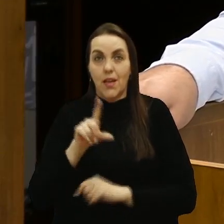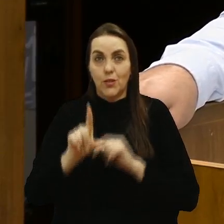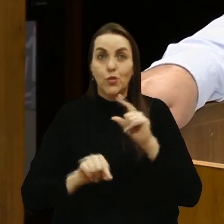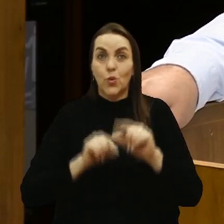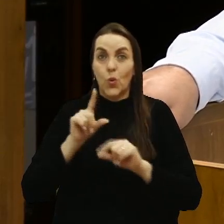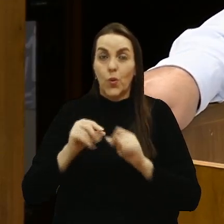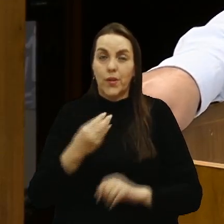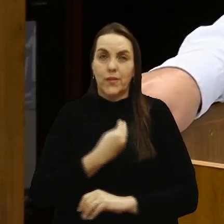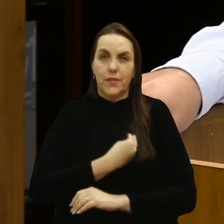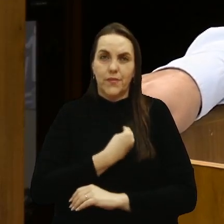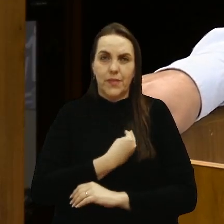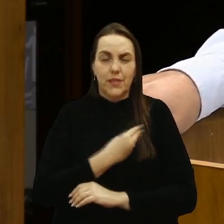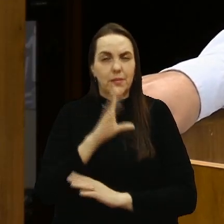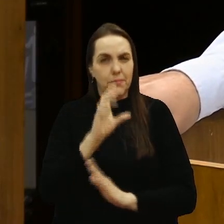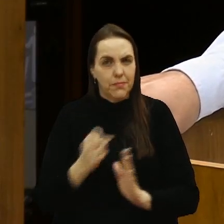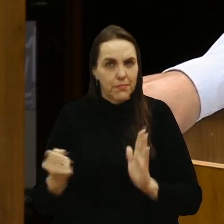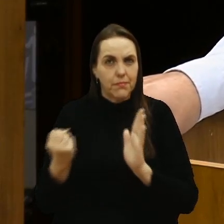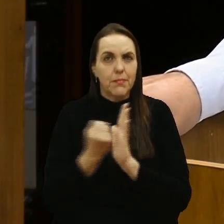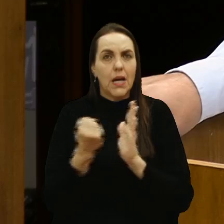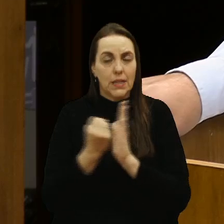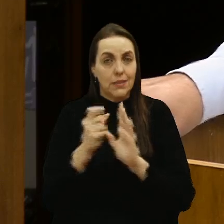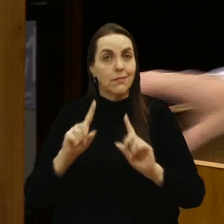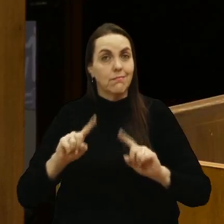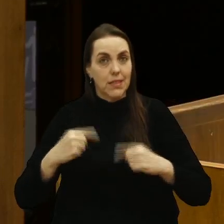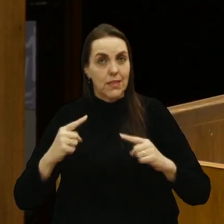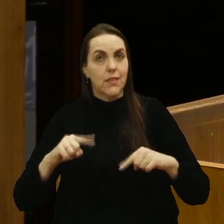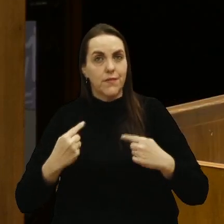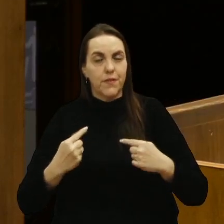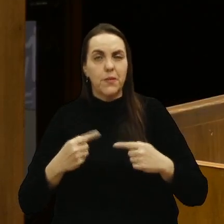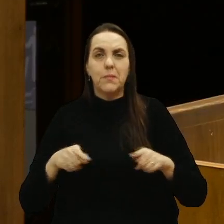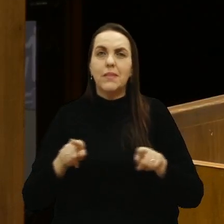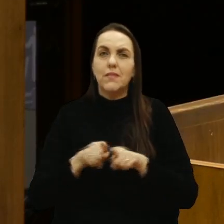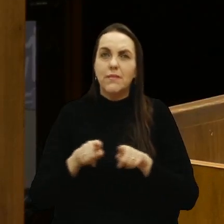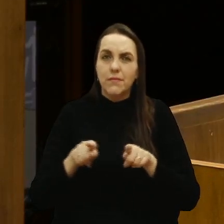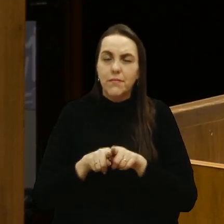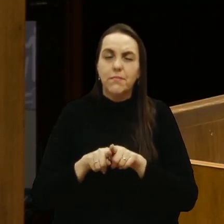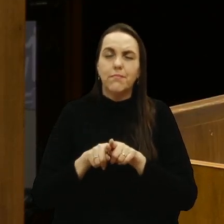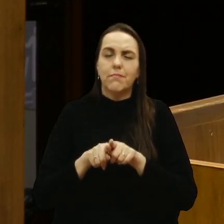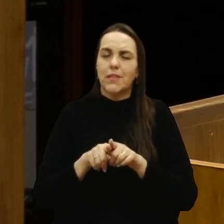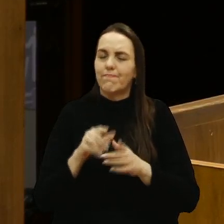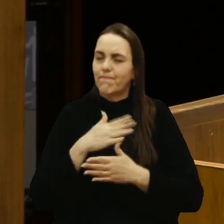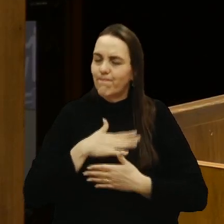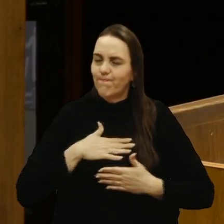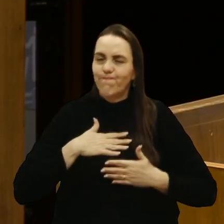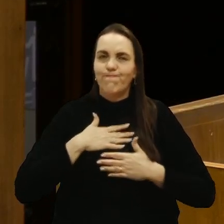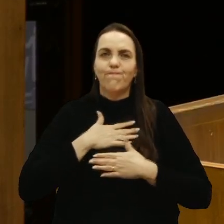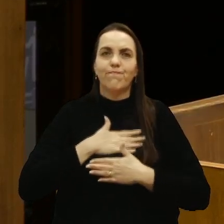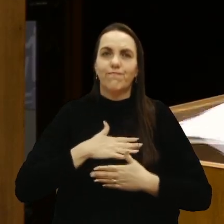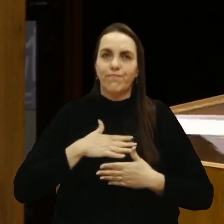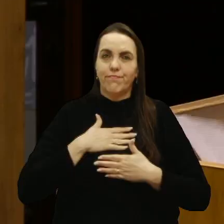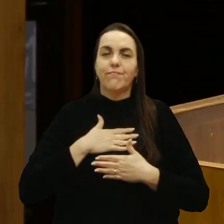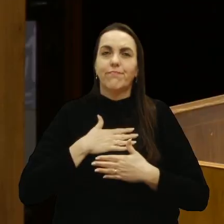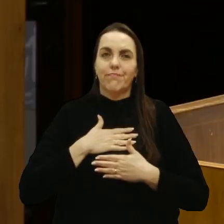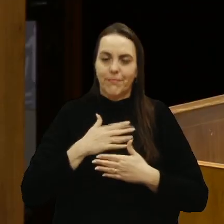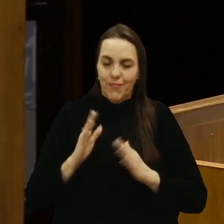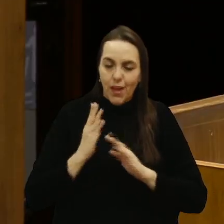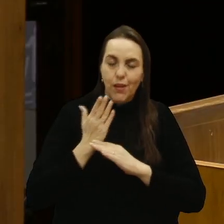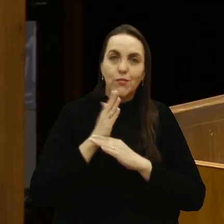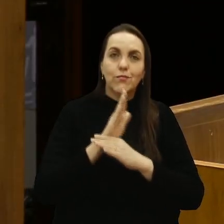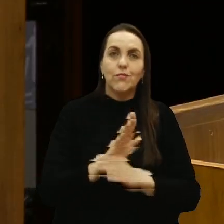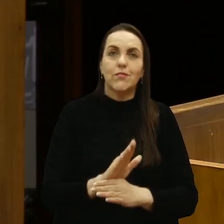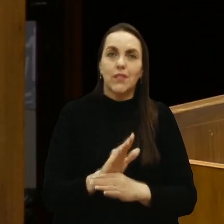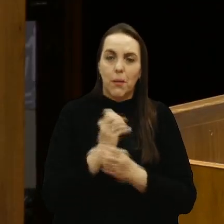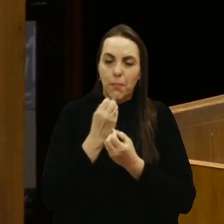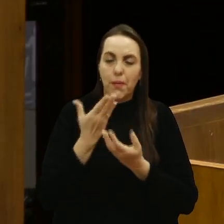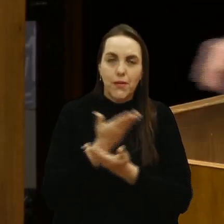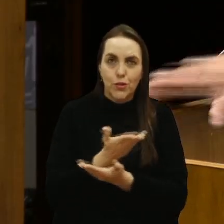de vida é marcada por desafios, mas também por uma imensa satisfação, a de contribuir para o bem